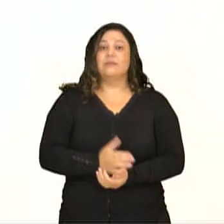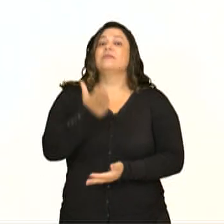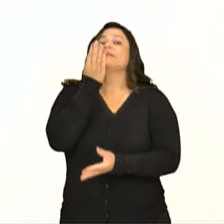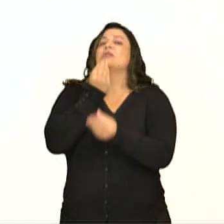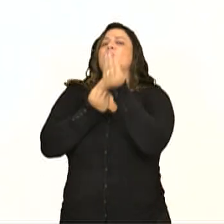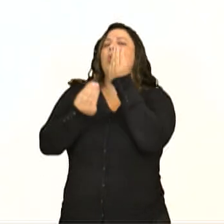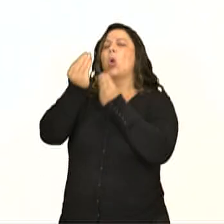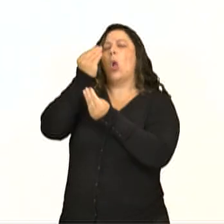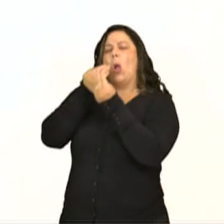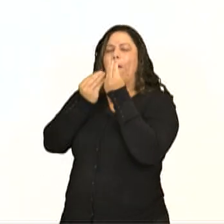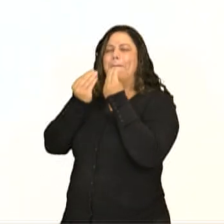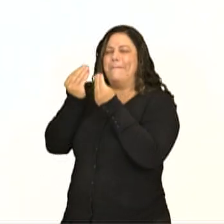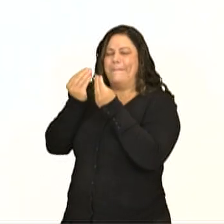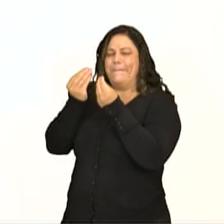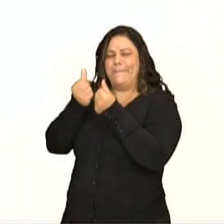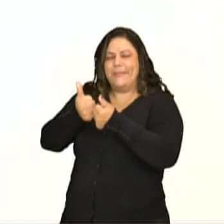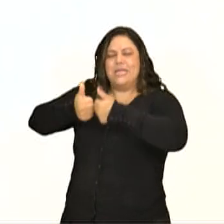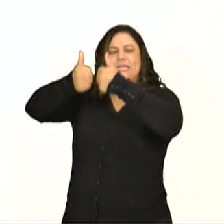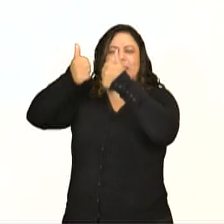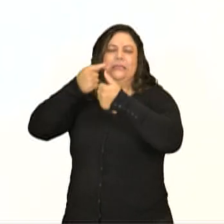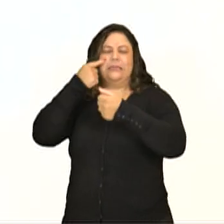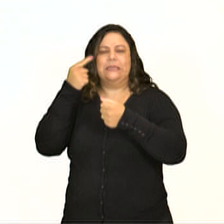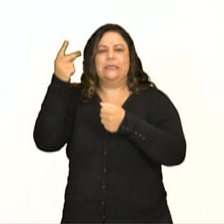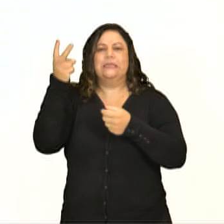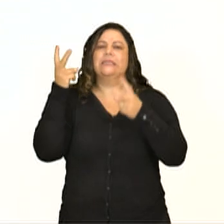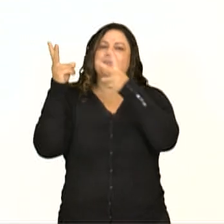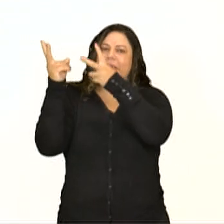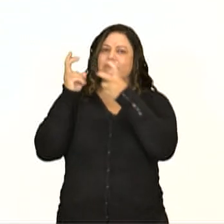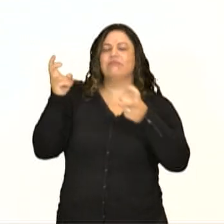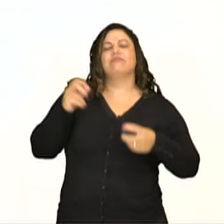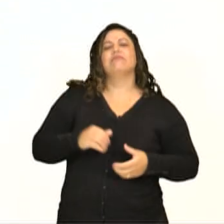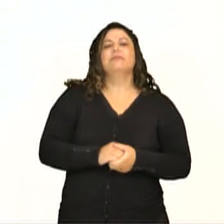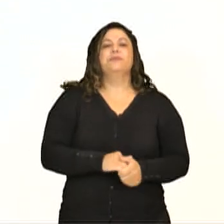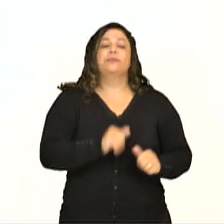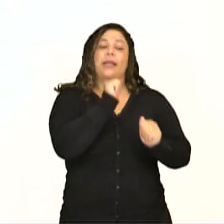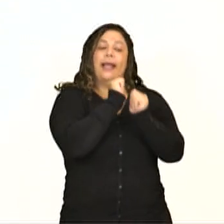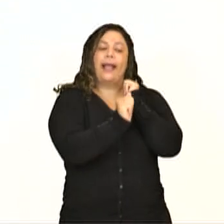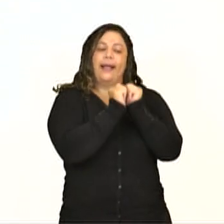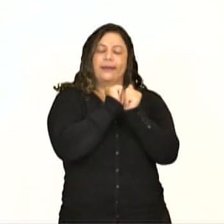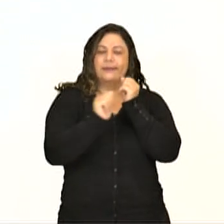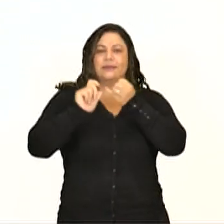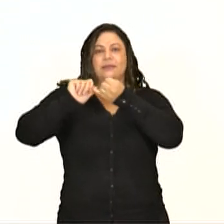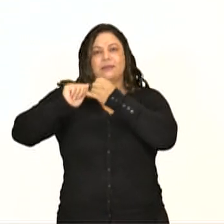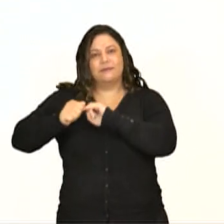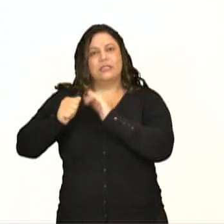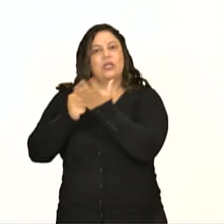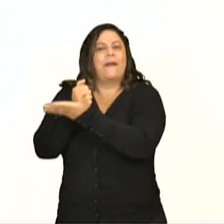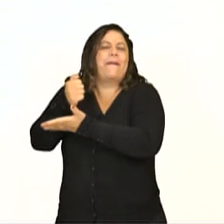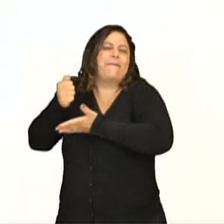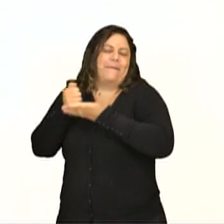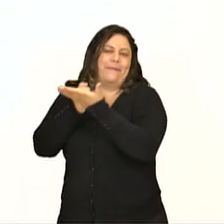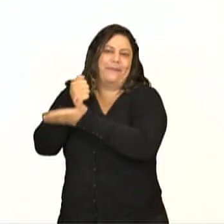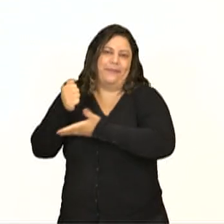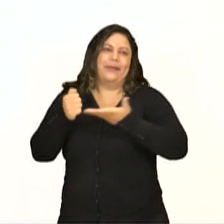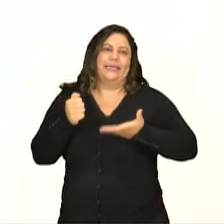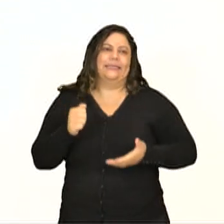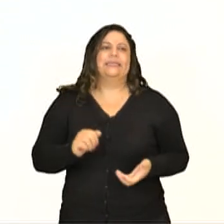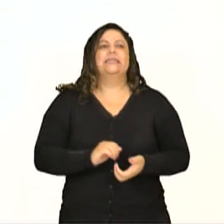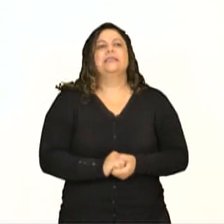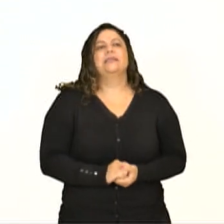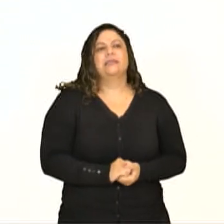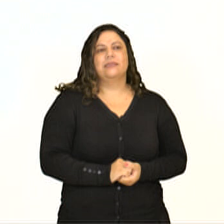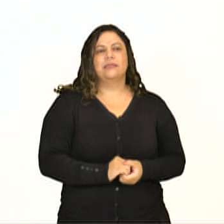dão match. O arroz e o feijão. Tem mais também, mas o arroz e o feijão é básico, né? Então, vamos ver